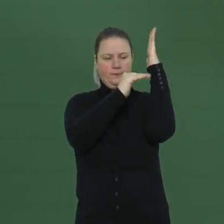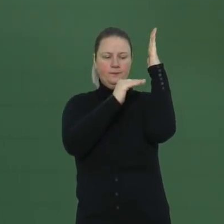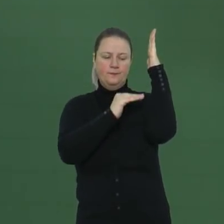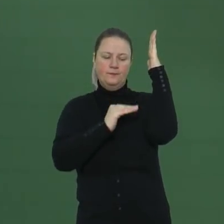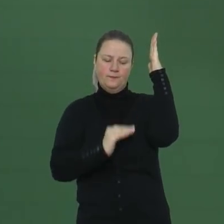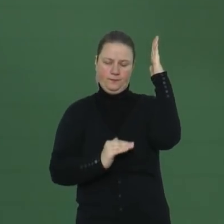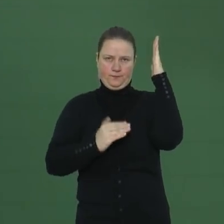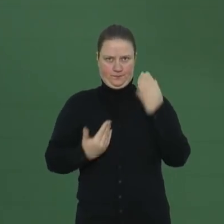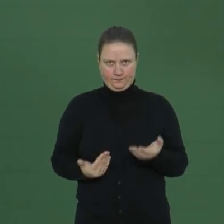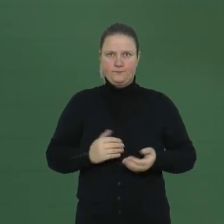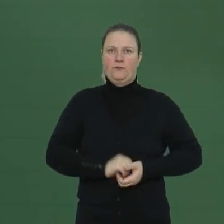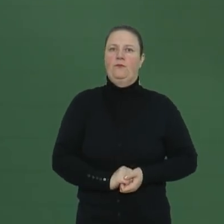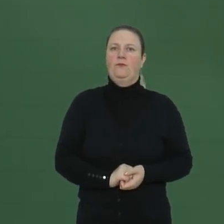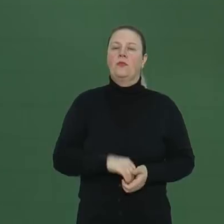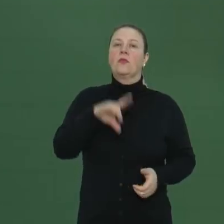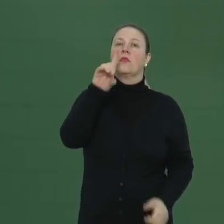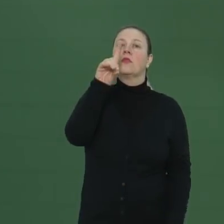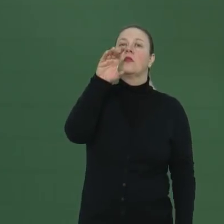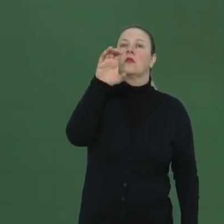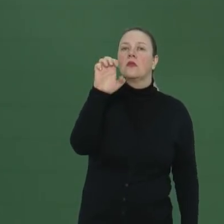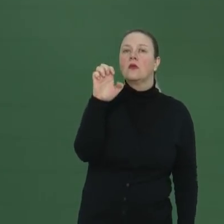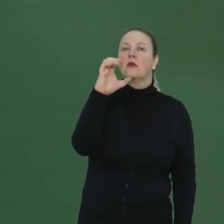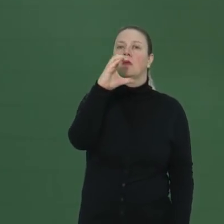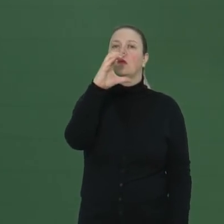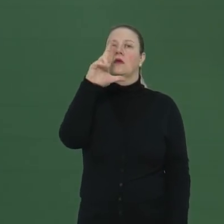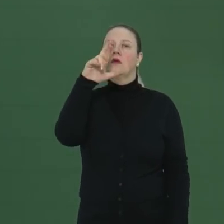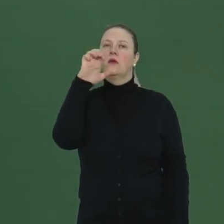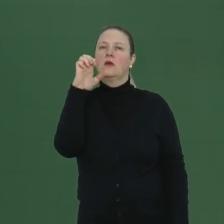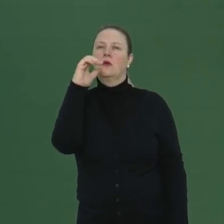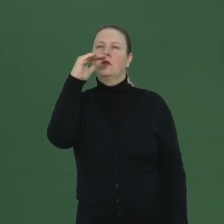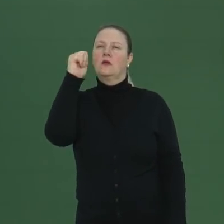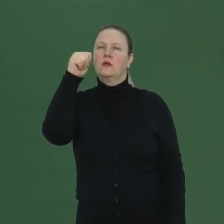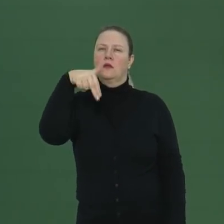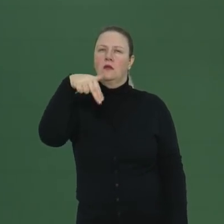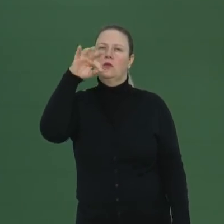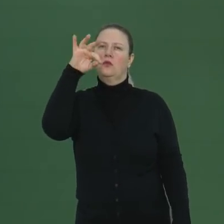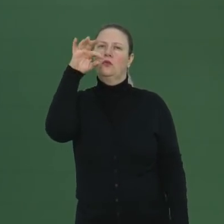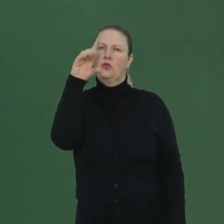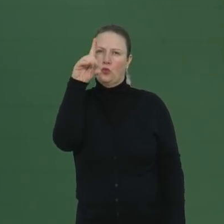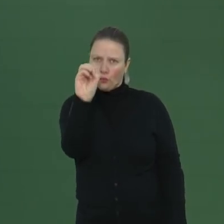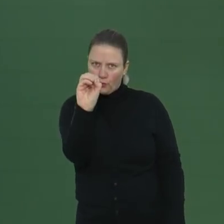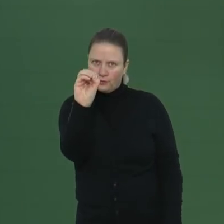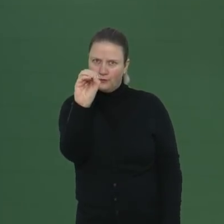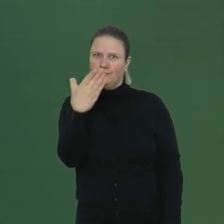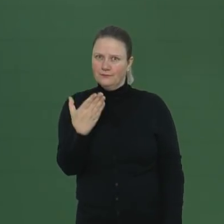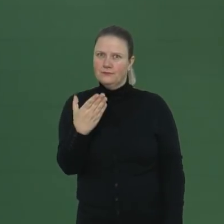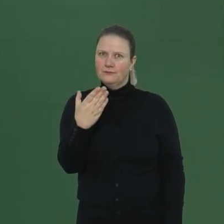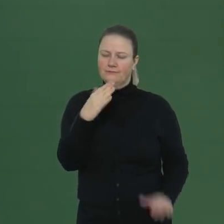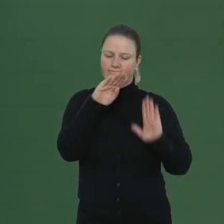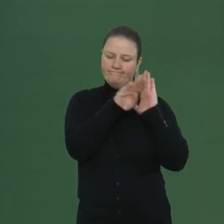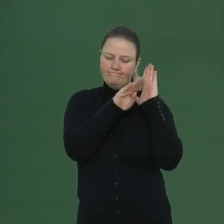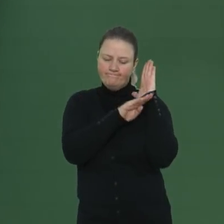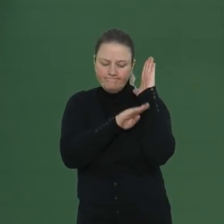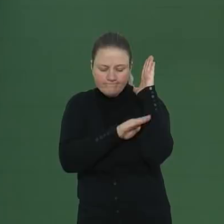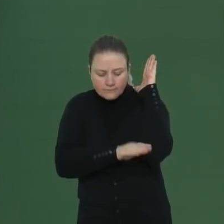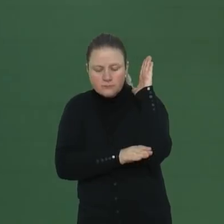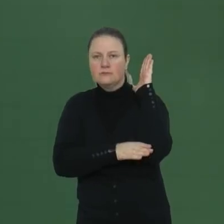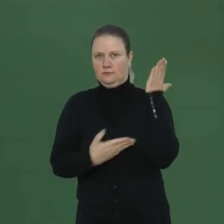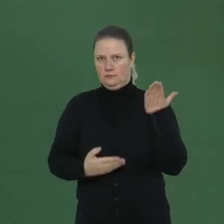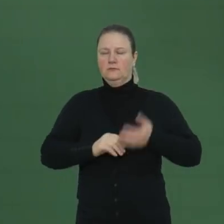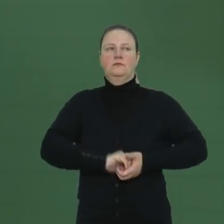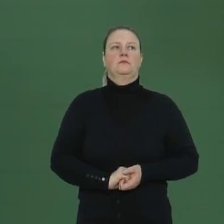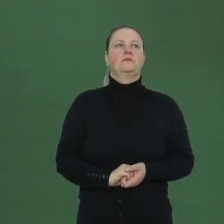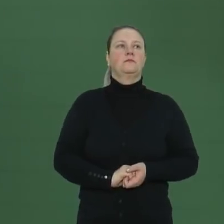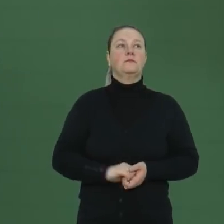simplificação, né? Um zero no numerador e outro no denominador, e vou ficar com 5 décimos. Bem passo a passo para vocês não